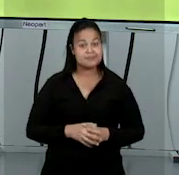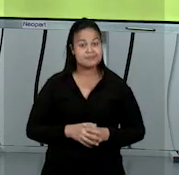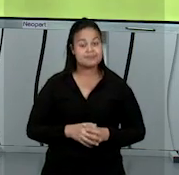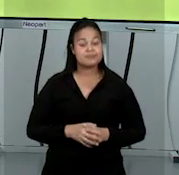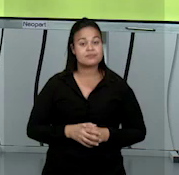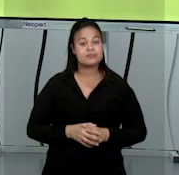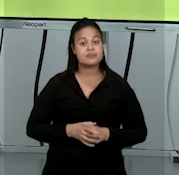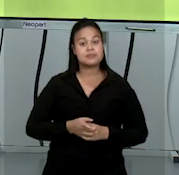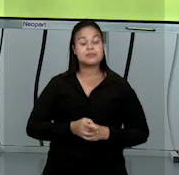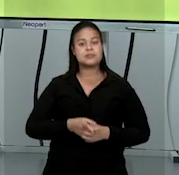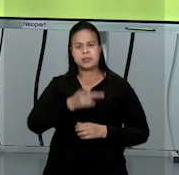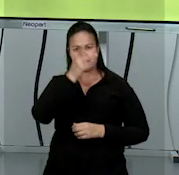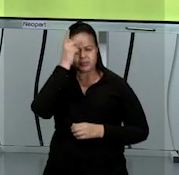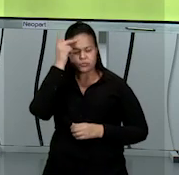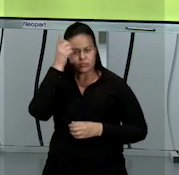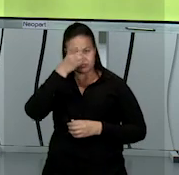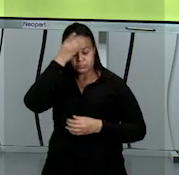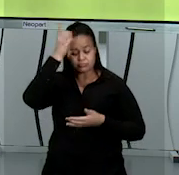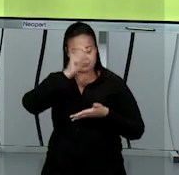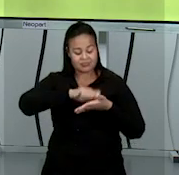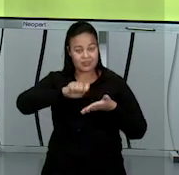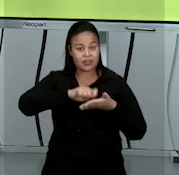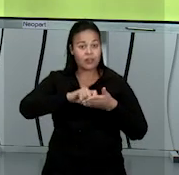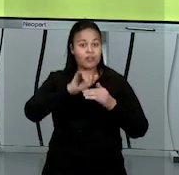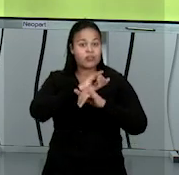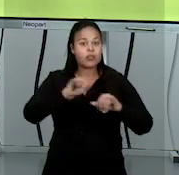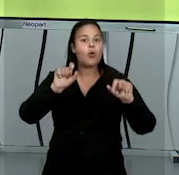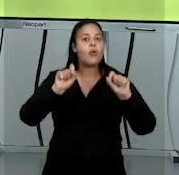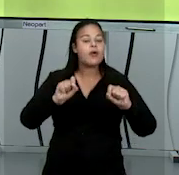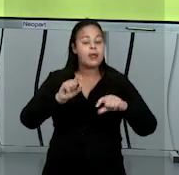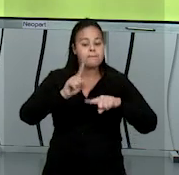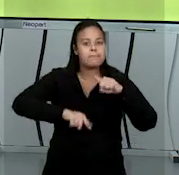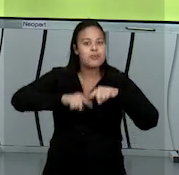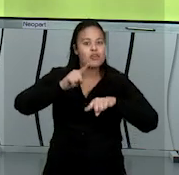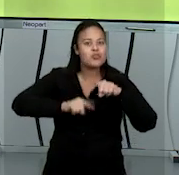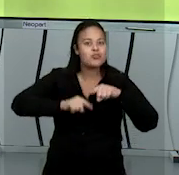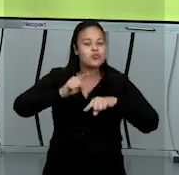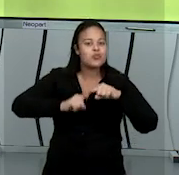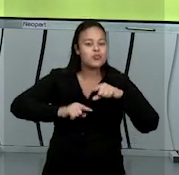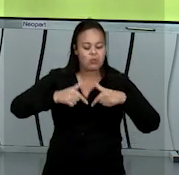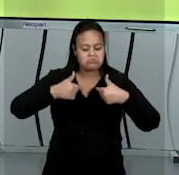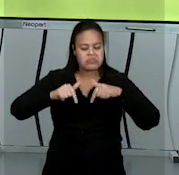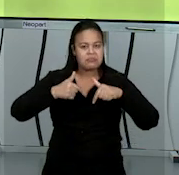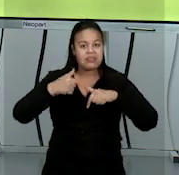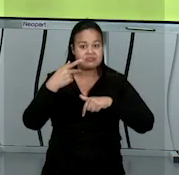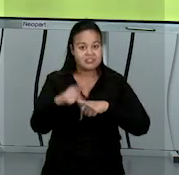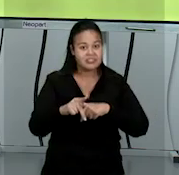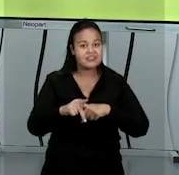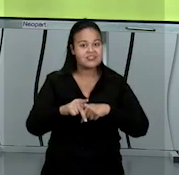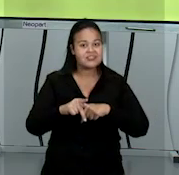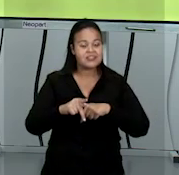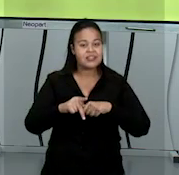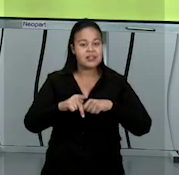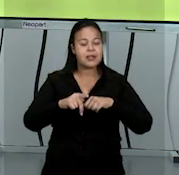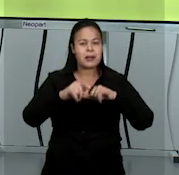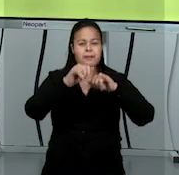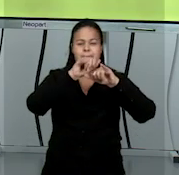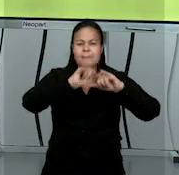recordo o autor da frase, só para ilustrar a importância que tem a propaganda, não